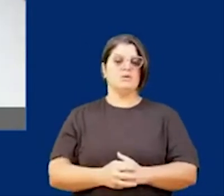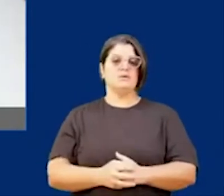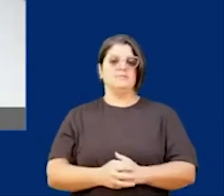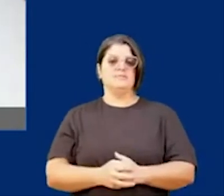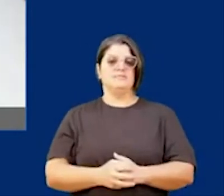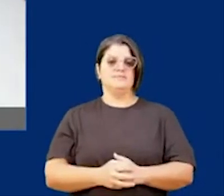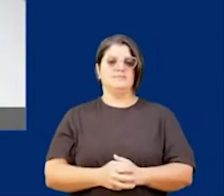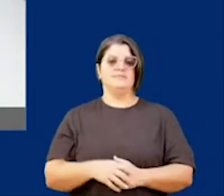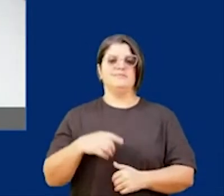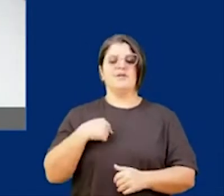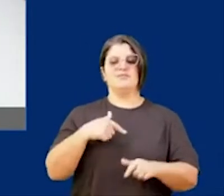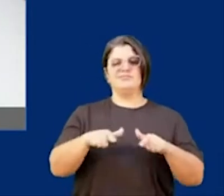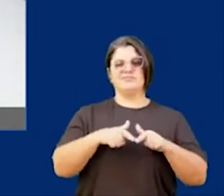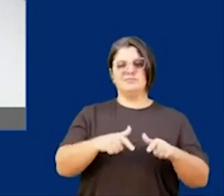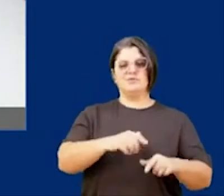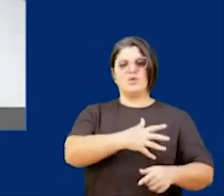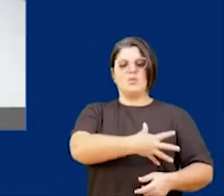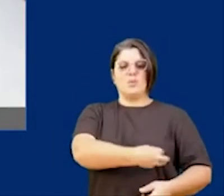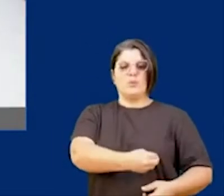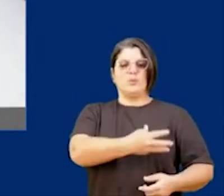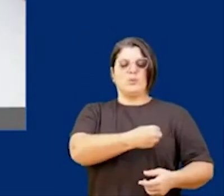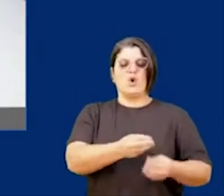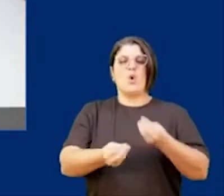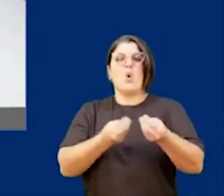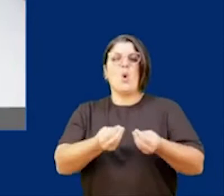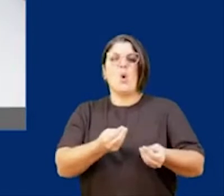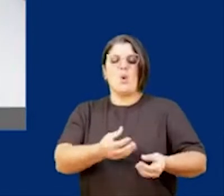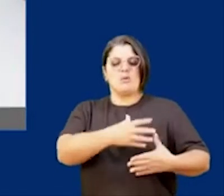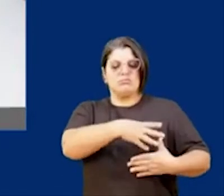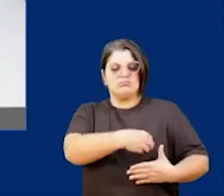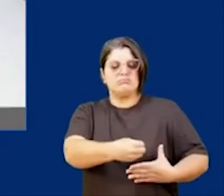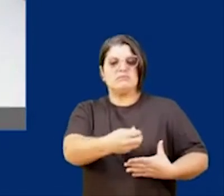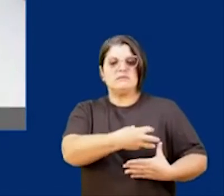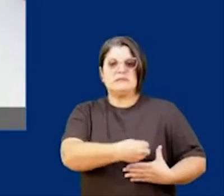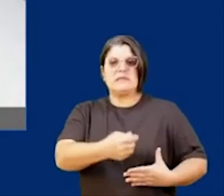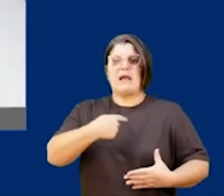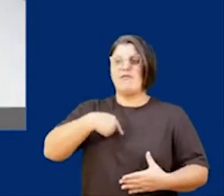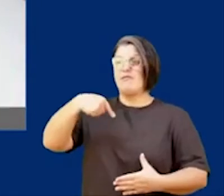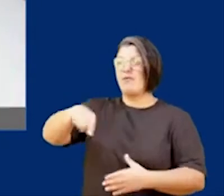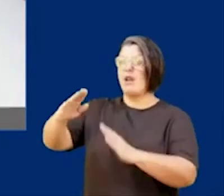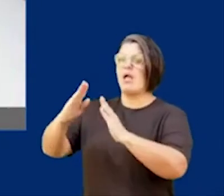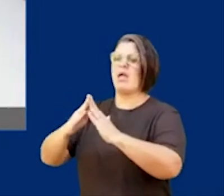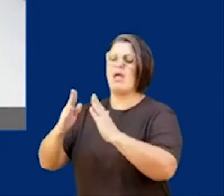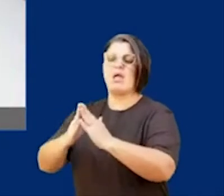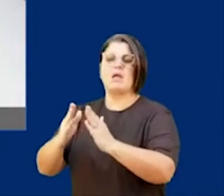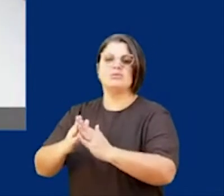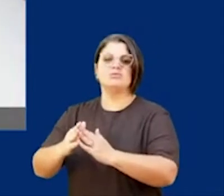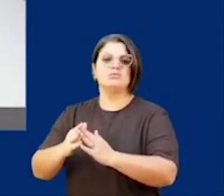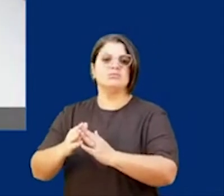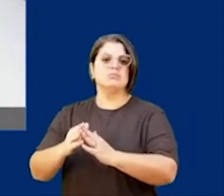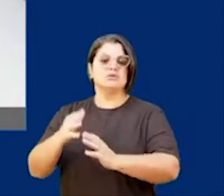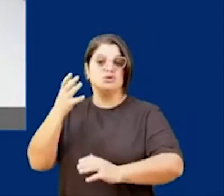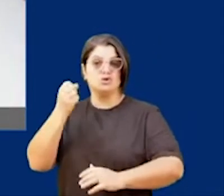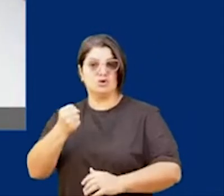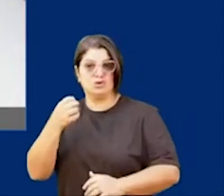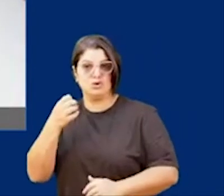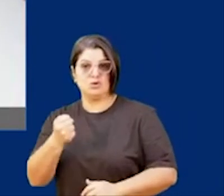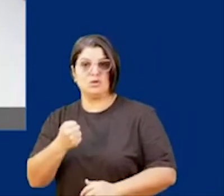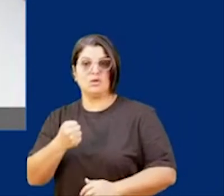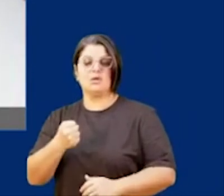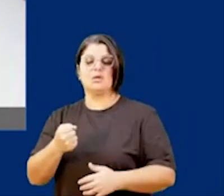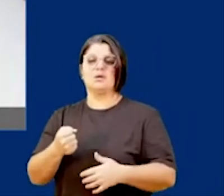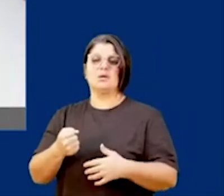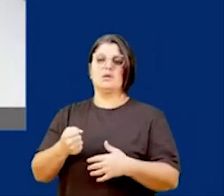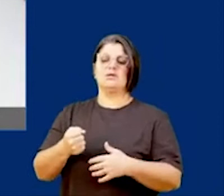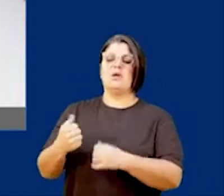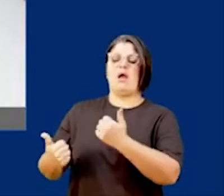trabalho da ordenha, de aprender a fazer, tive que ir atrás de ajuda. Eu fui no banco de leite aqui da minha cidade e tive bastante apoio lá e de